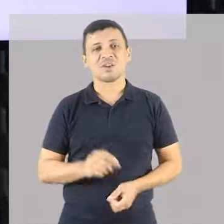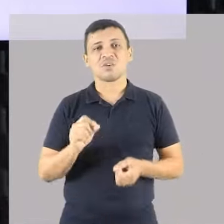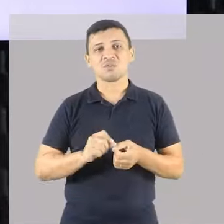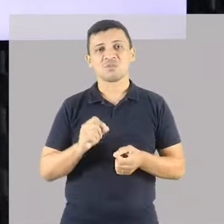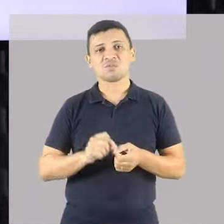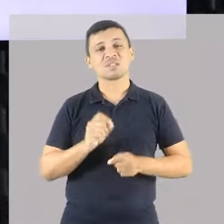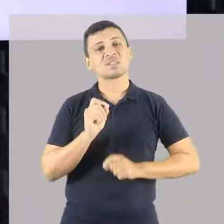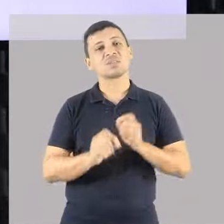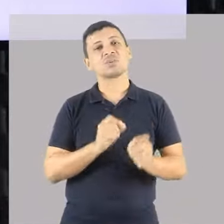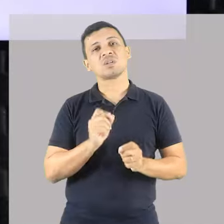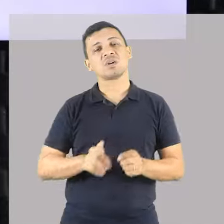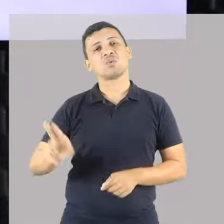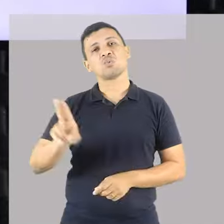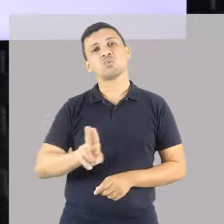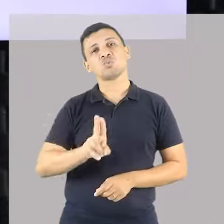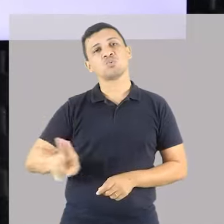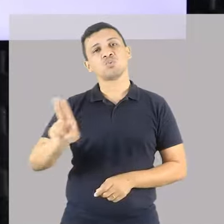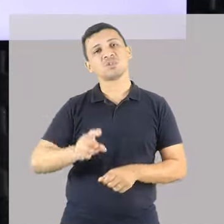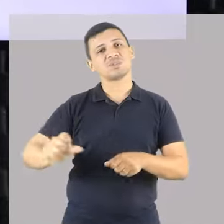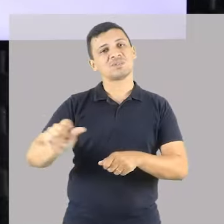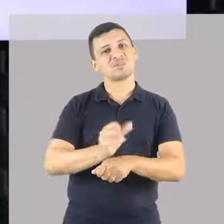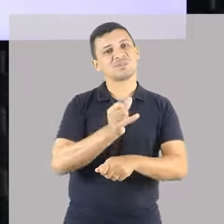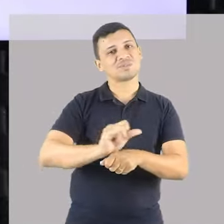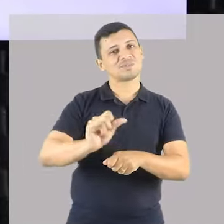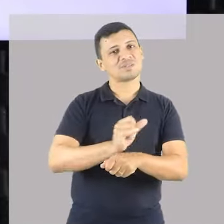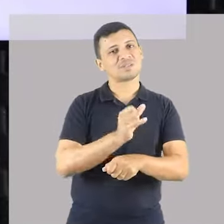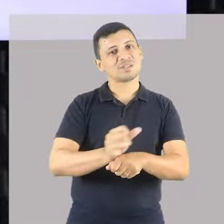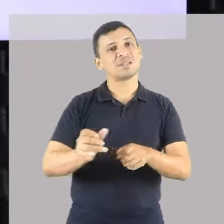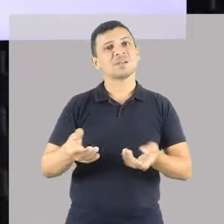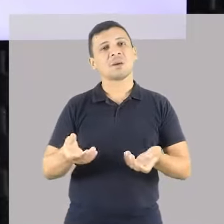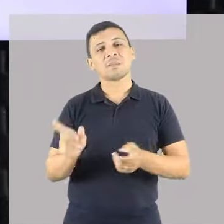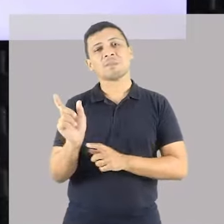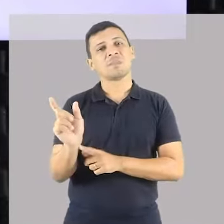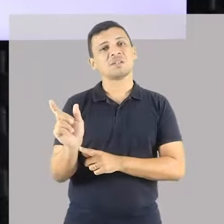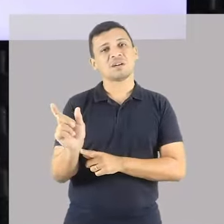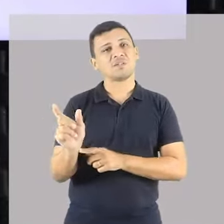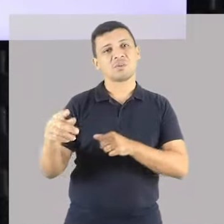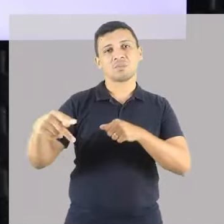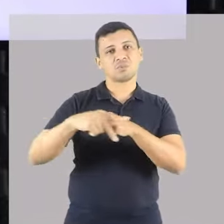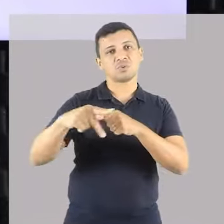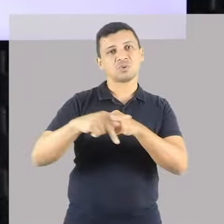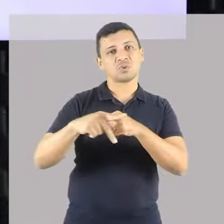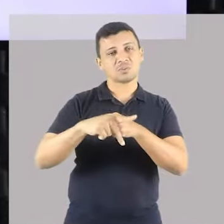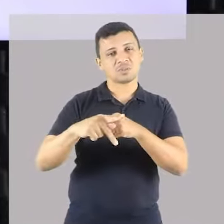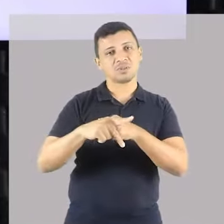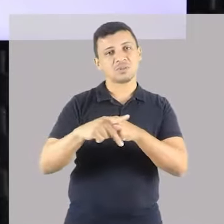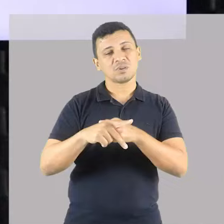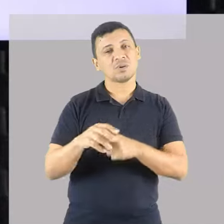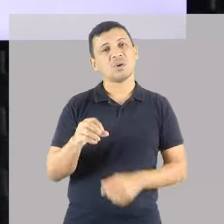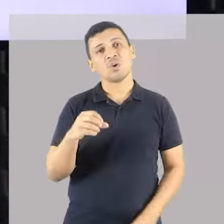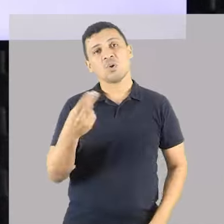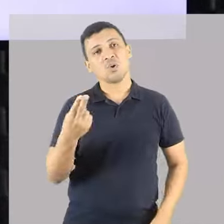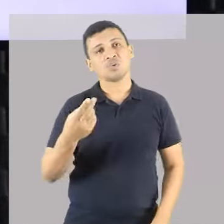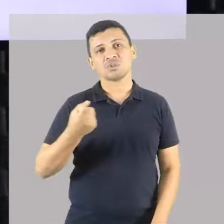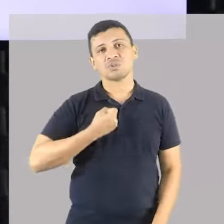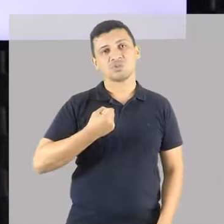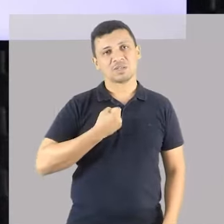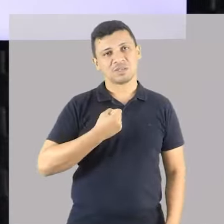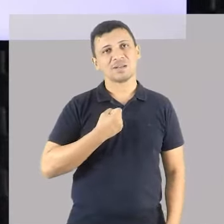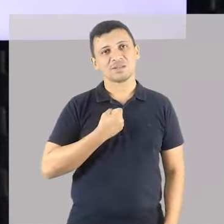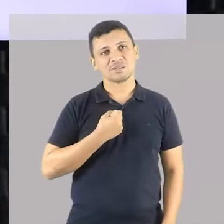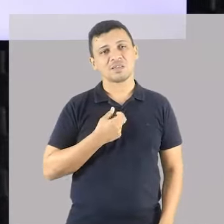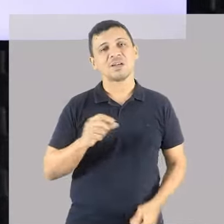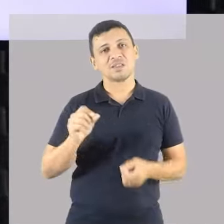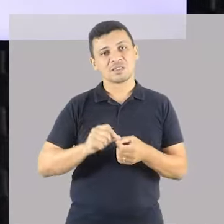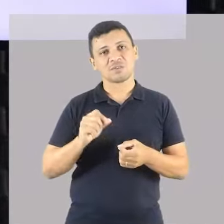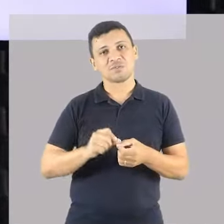fazendo usando estratégias aí eh estruturas ou de pronomes no caso ou de numeral Como está